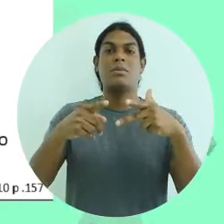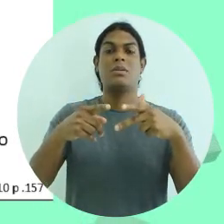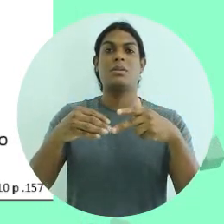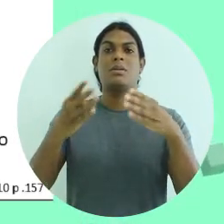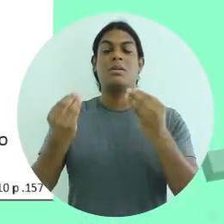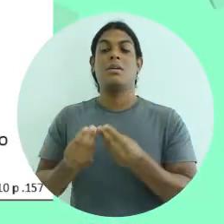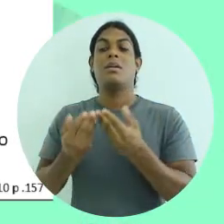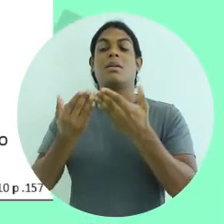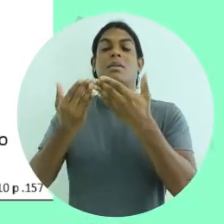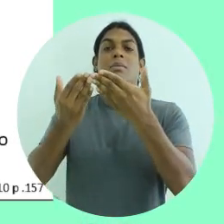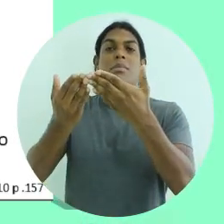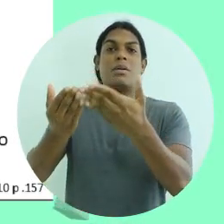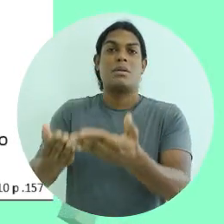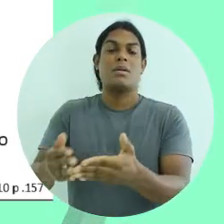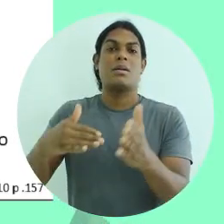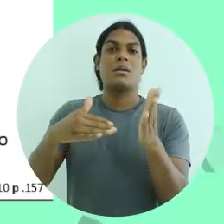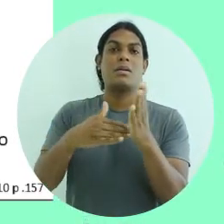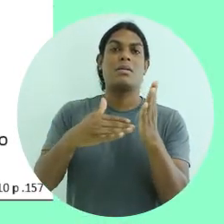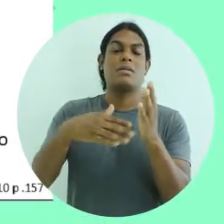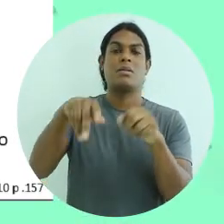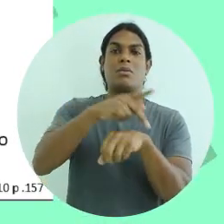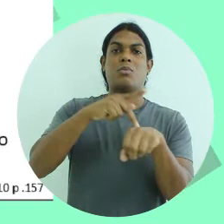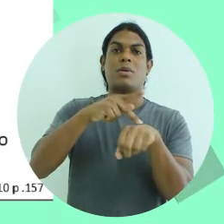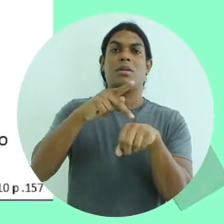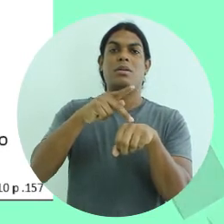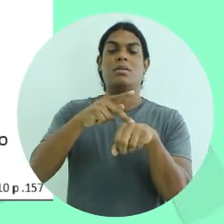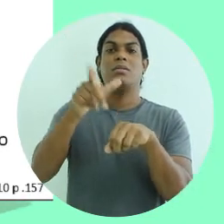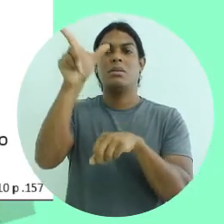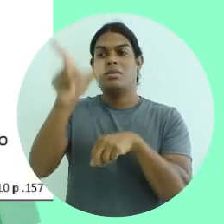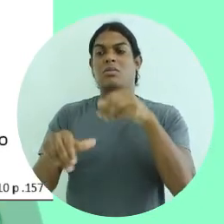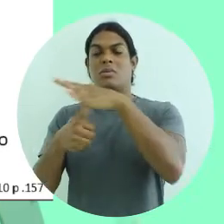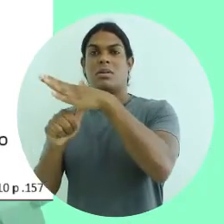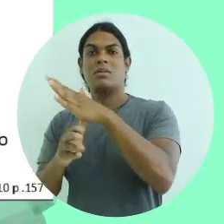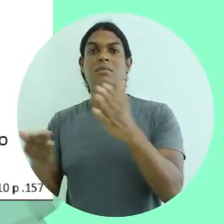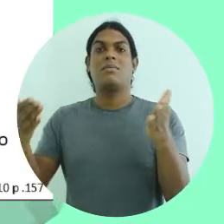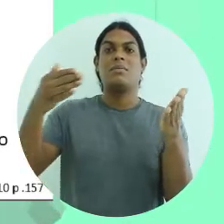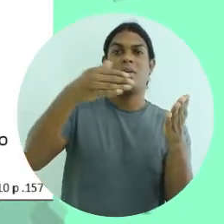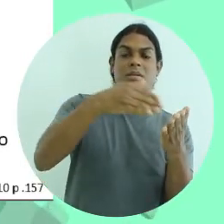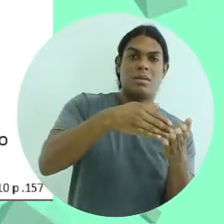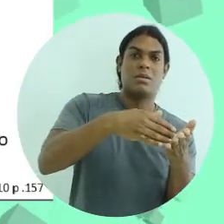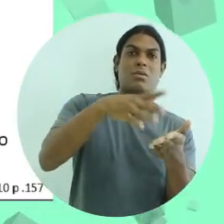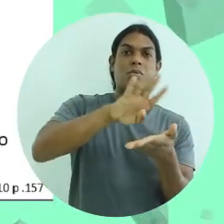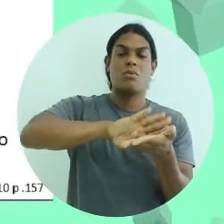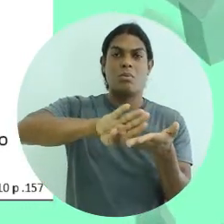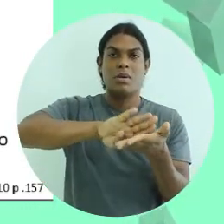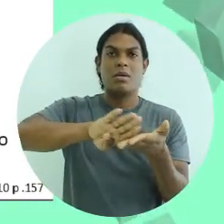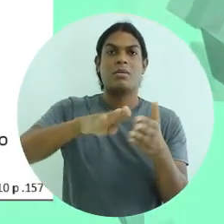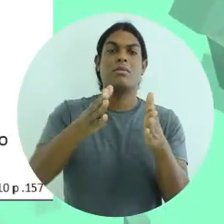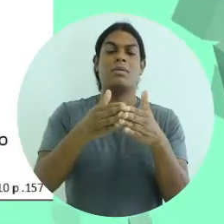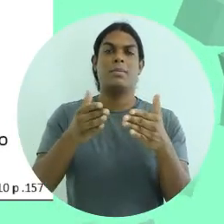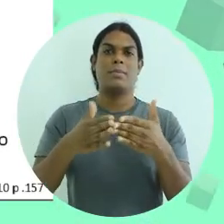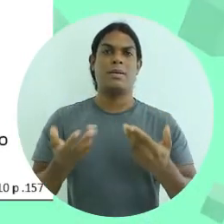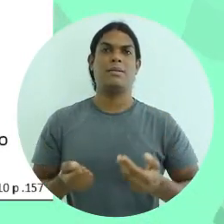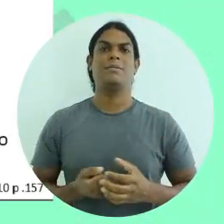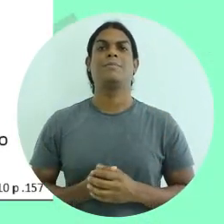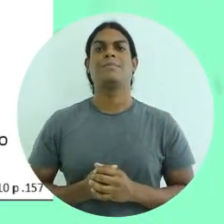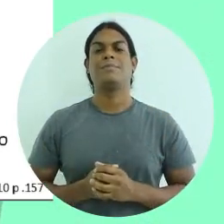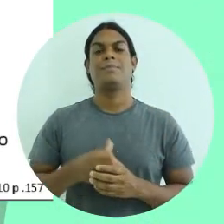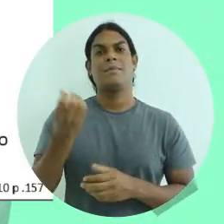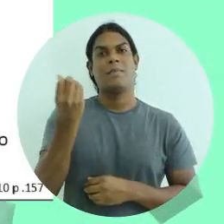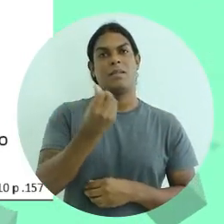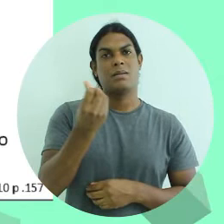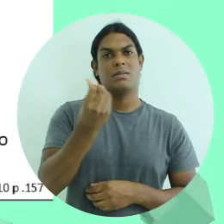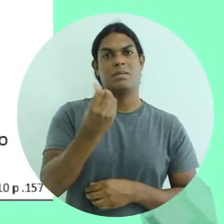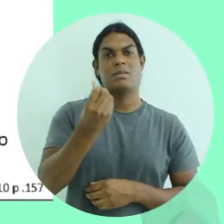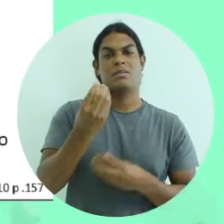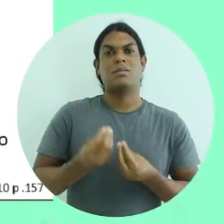exportador vai ao banco e solicita esse financiamento, diferente do anterior. O sexto passo é a remessa desses